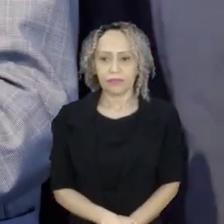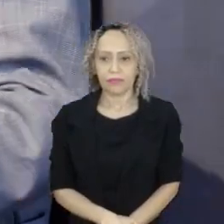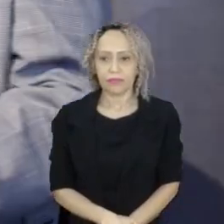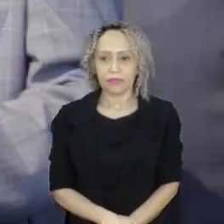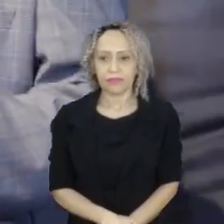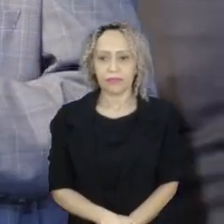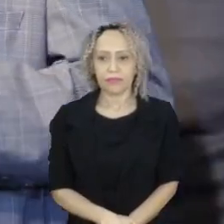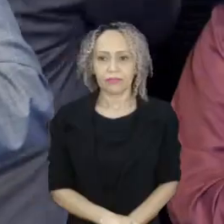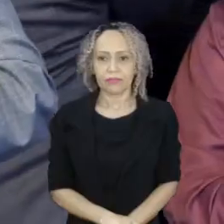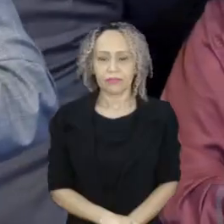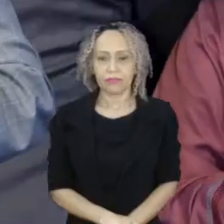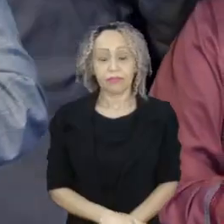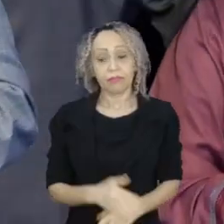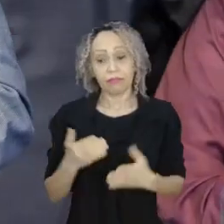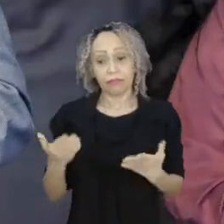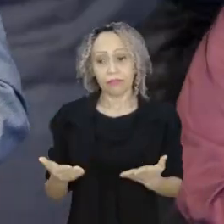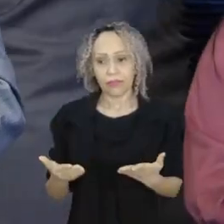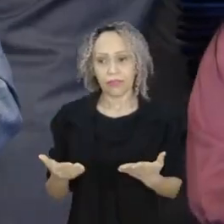Bem,